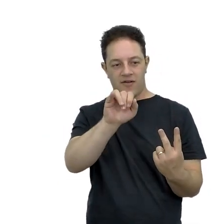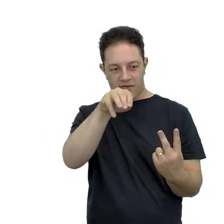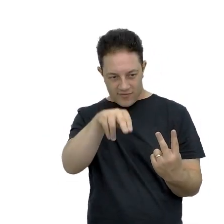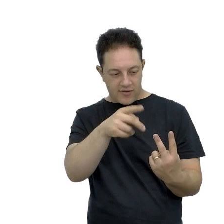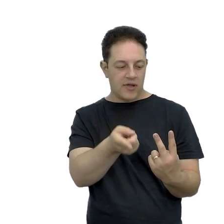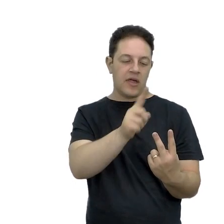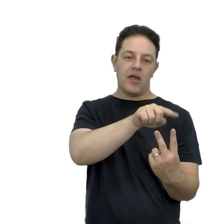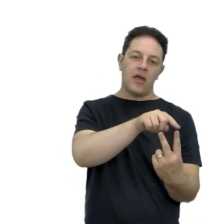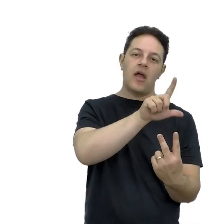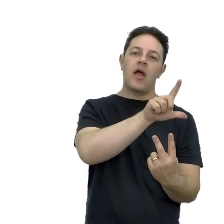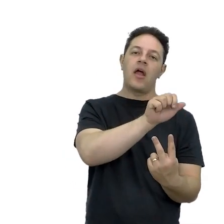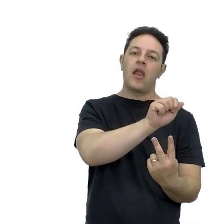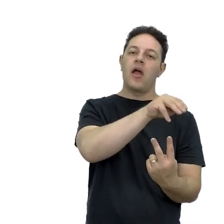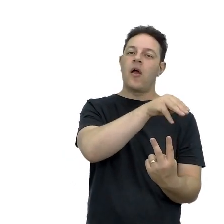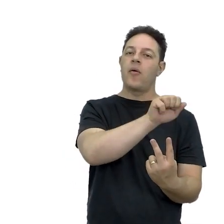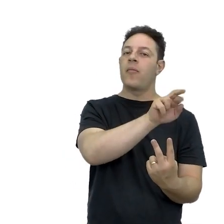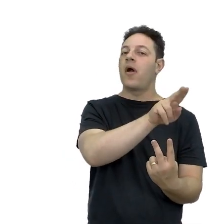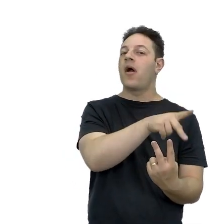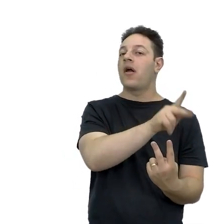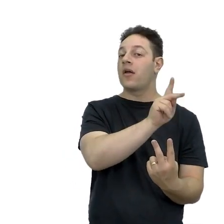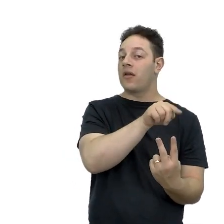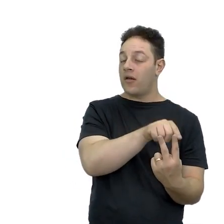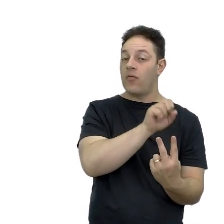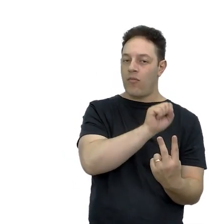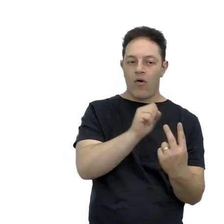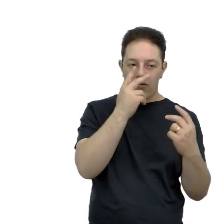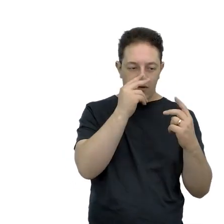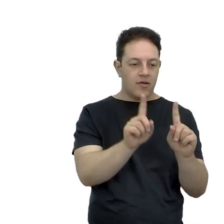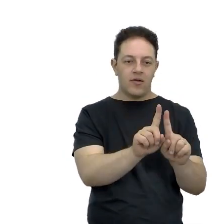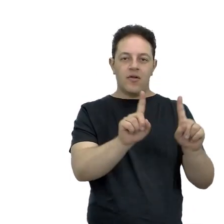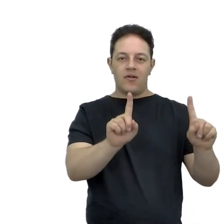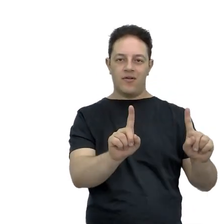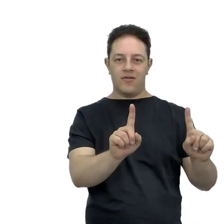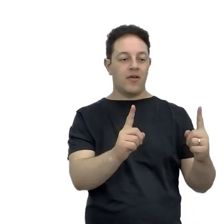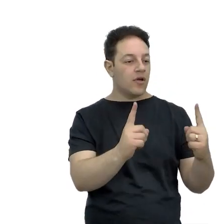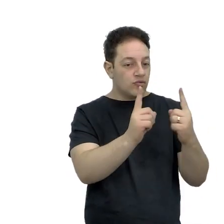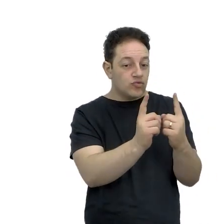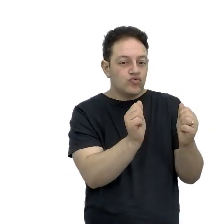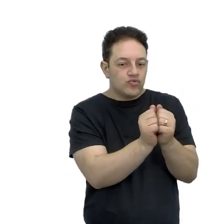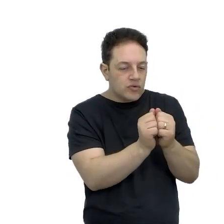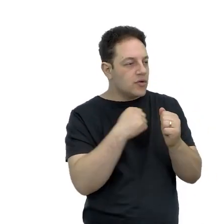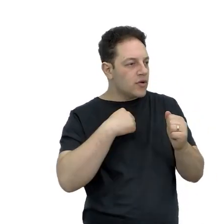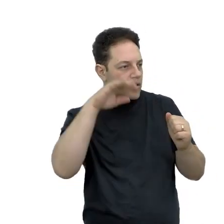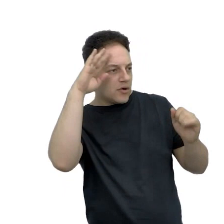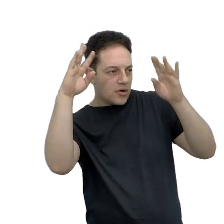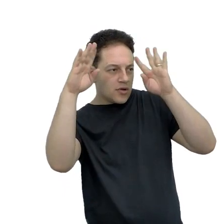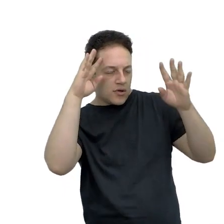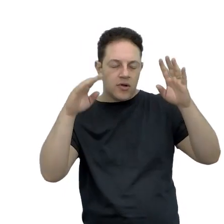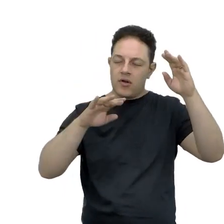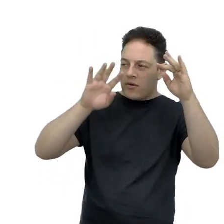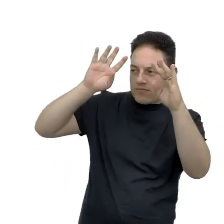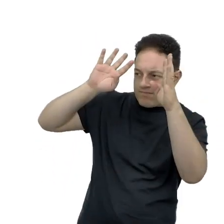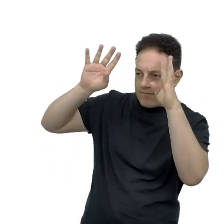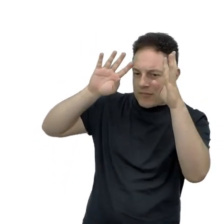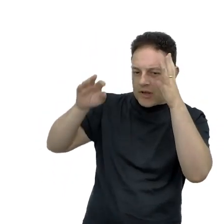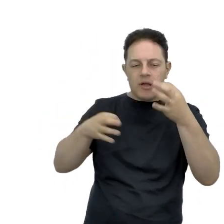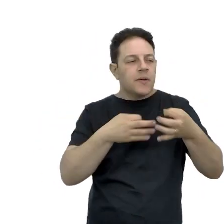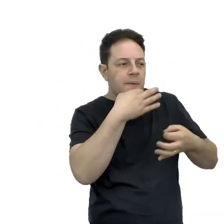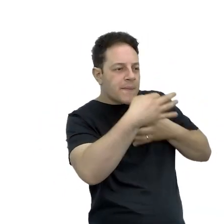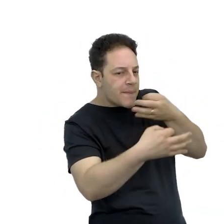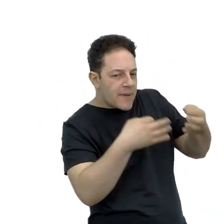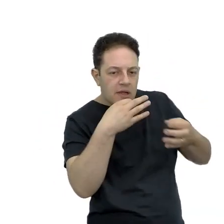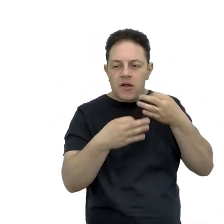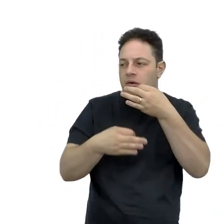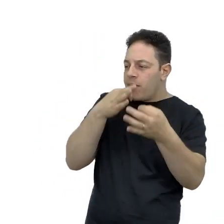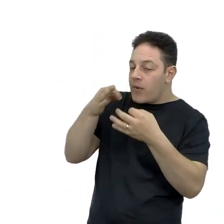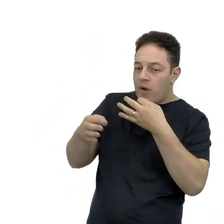integrante como Lamarck. E assim, cada um tem que pensar em hipóteses para explicar